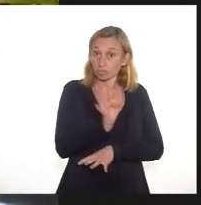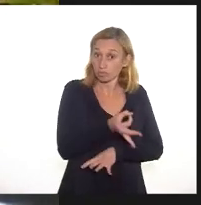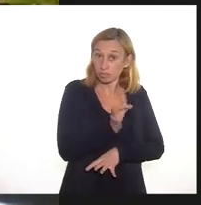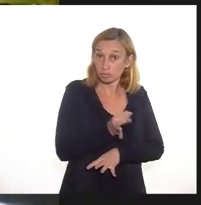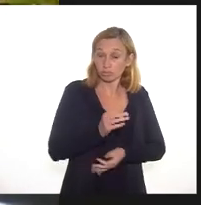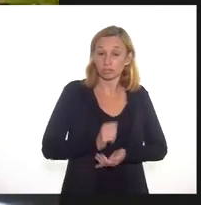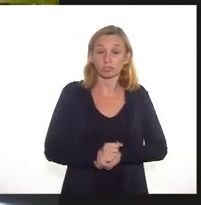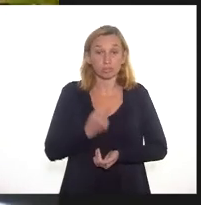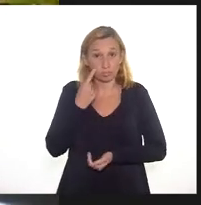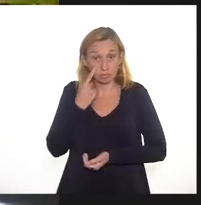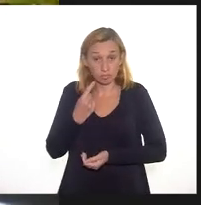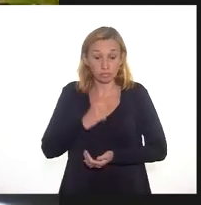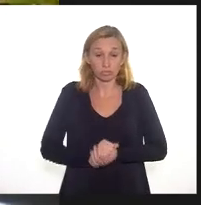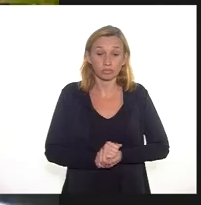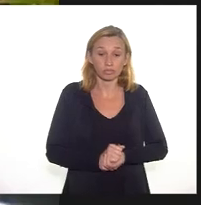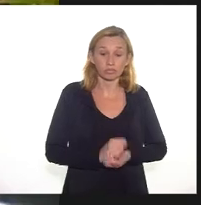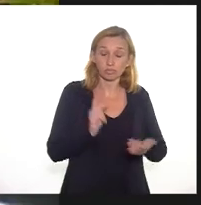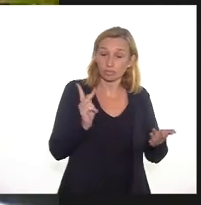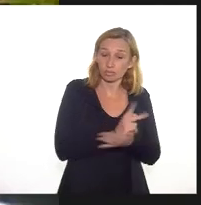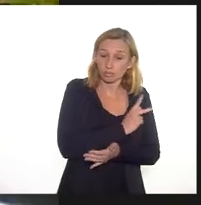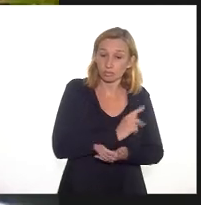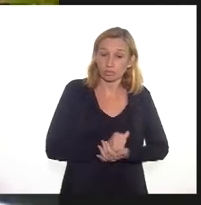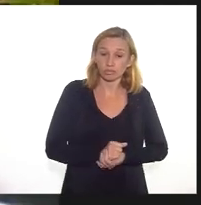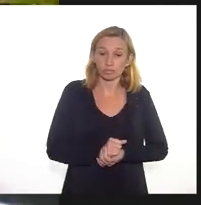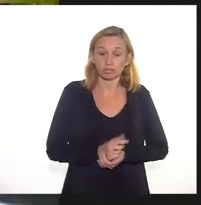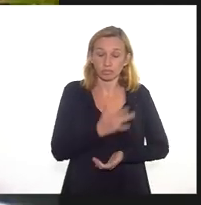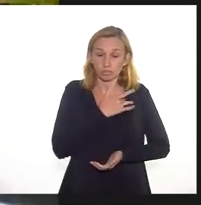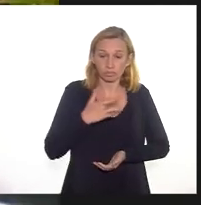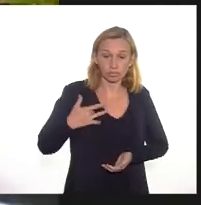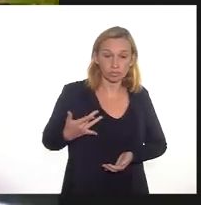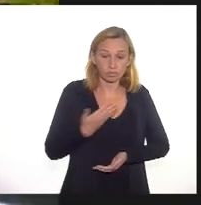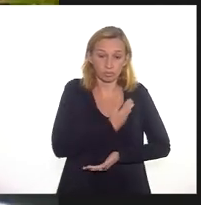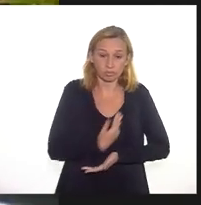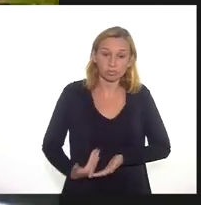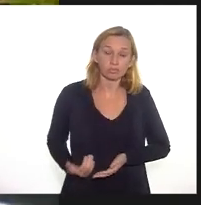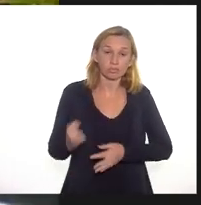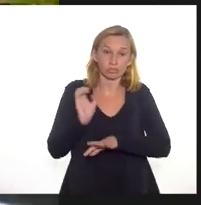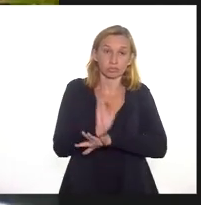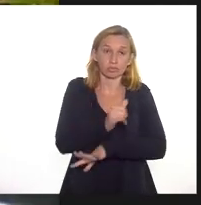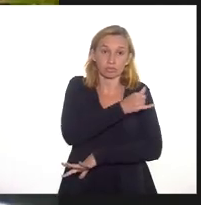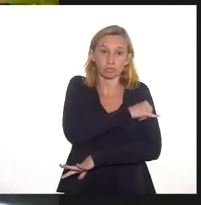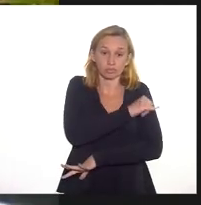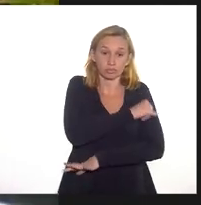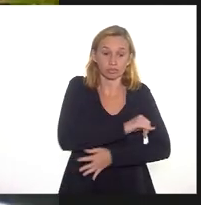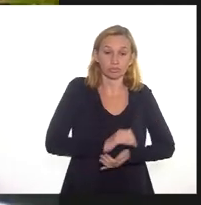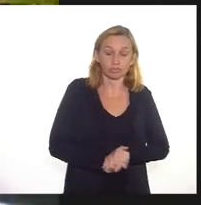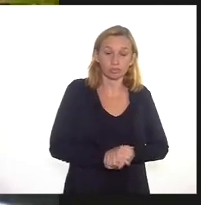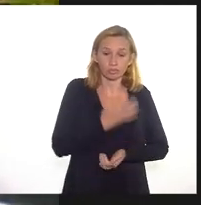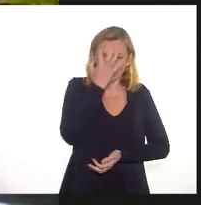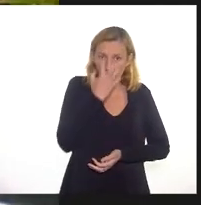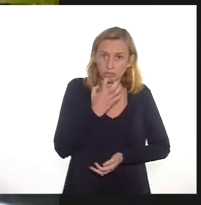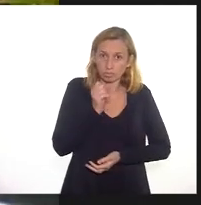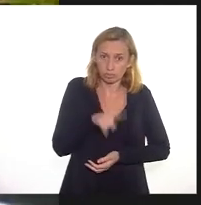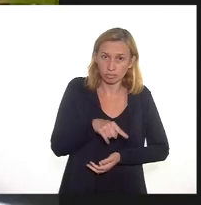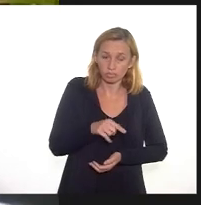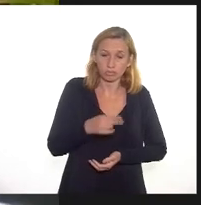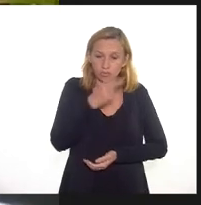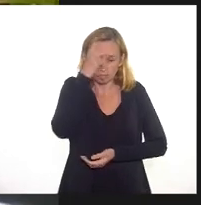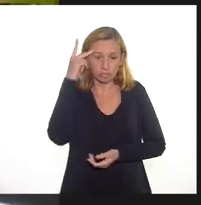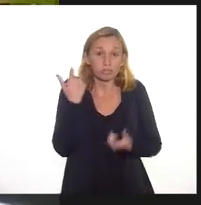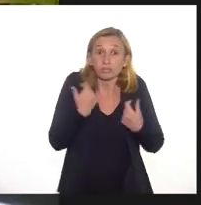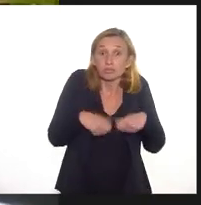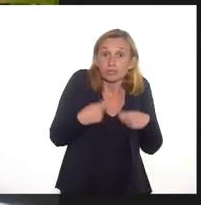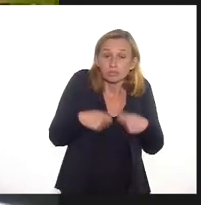quando vemos o que ocorreu com a saúde pública no Rio de Janeiro, gravíssimo, né? As pessoas